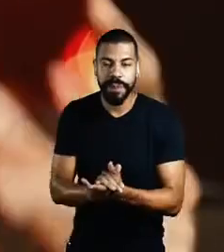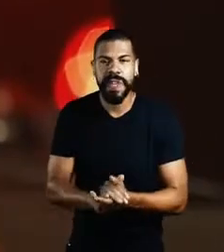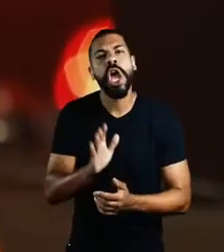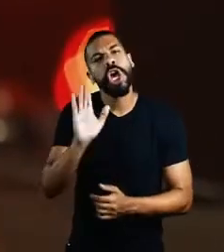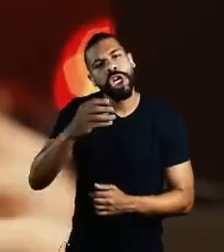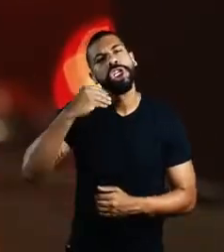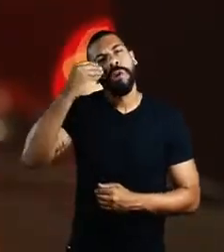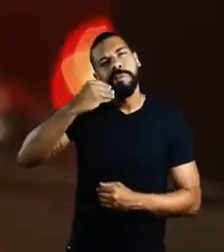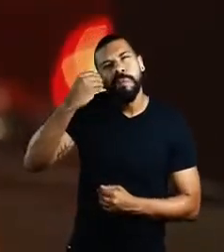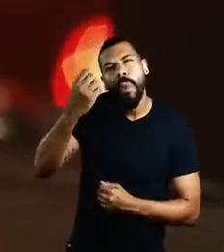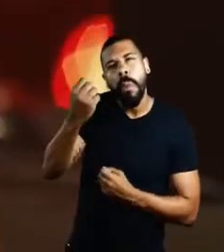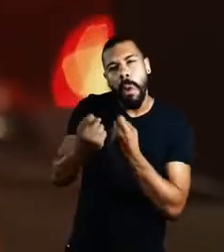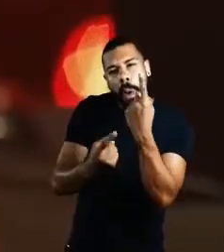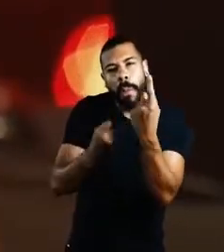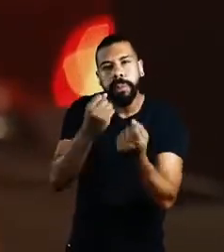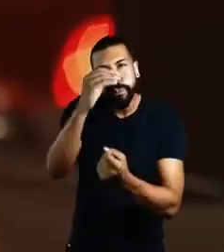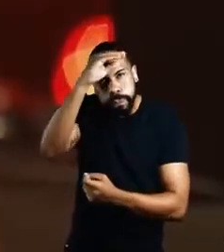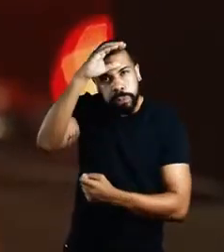algum conhecimento, né,